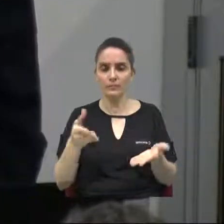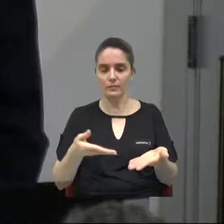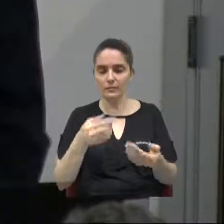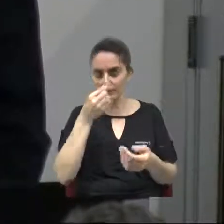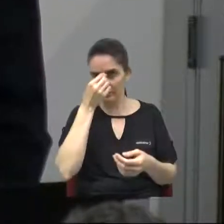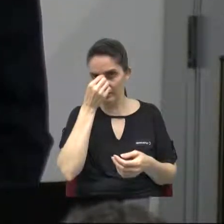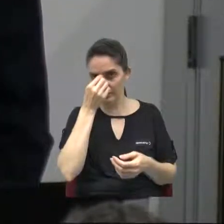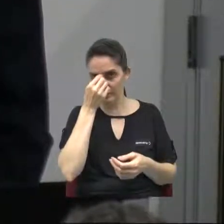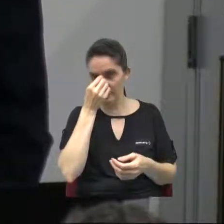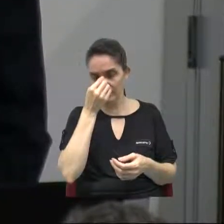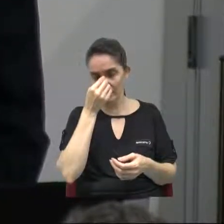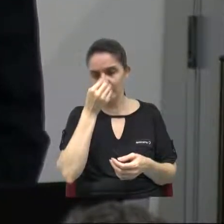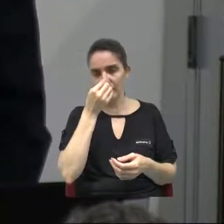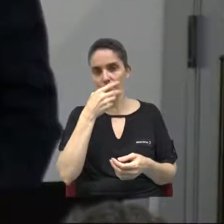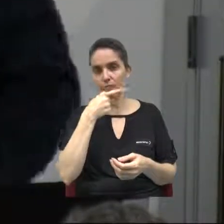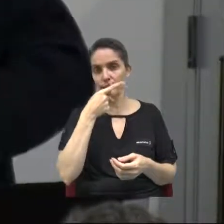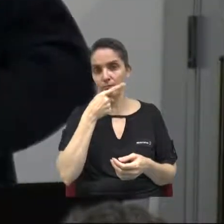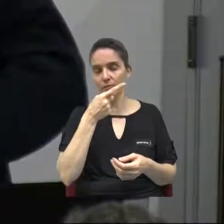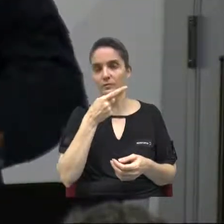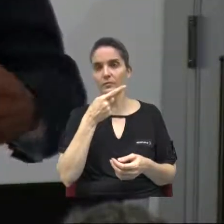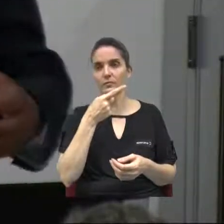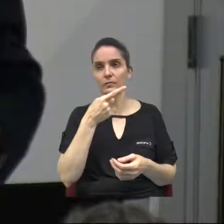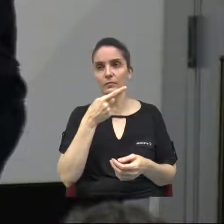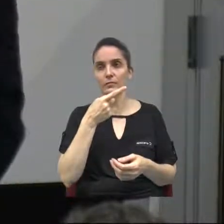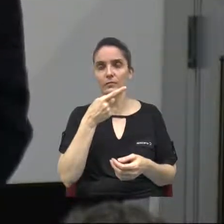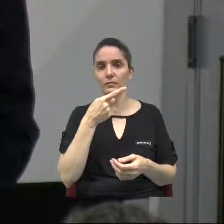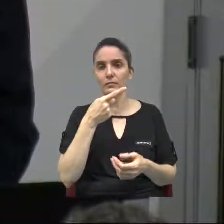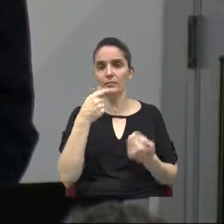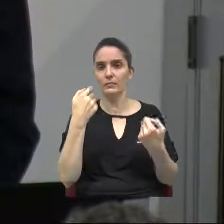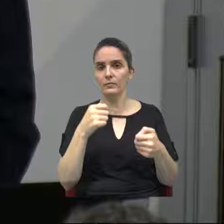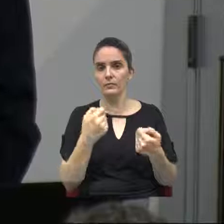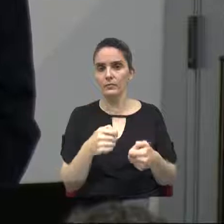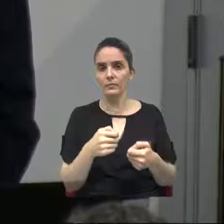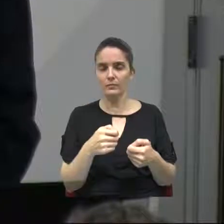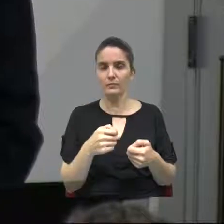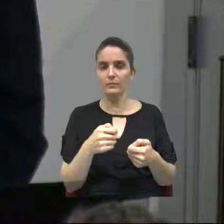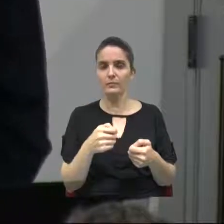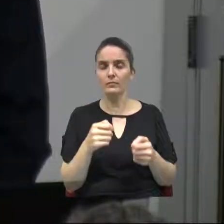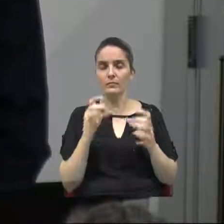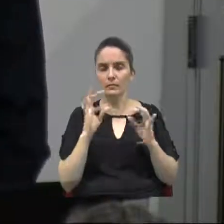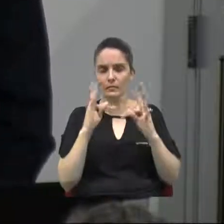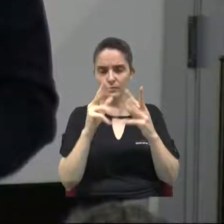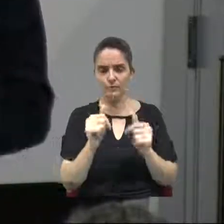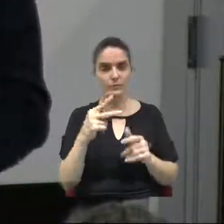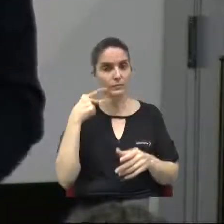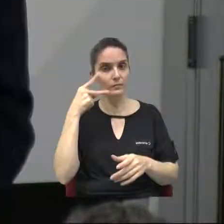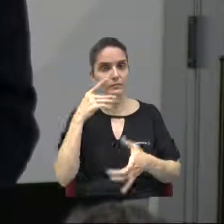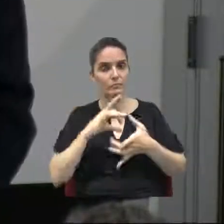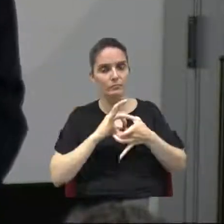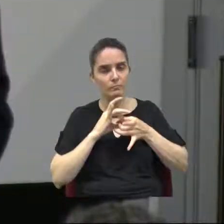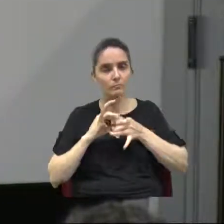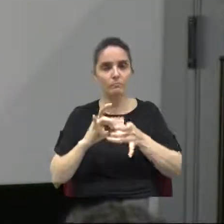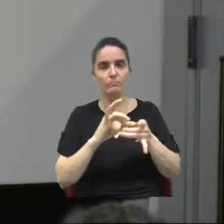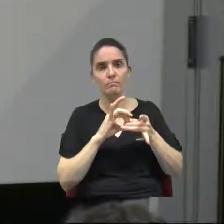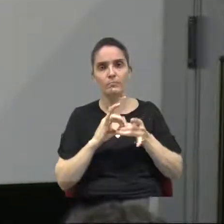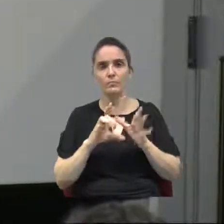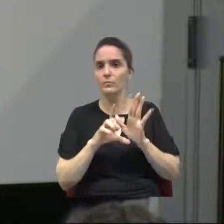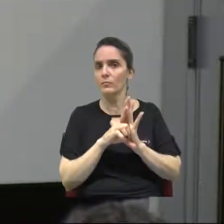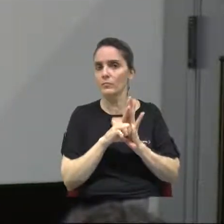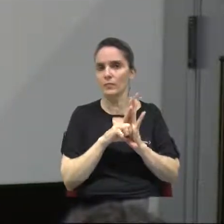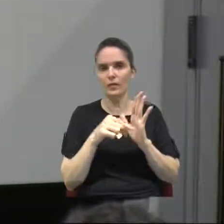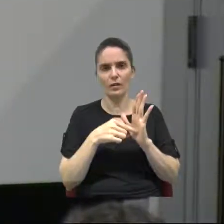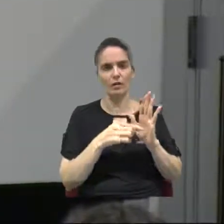acho que precisamos irmanar os esforços, unidos cada vez mais. Uma lei dessa não pode ficar